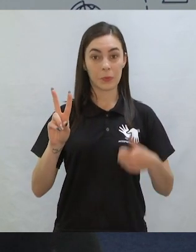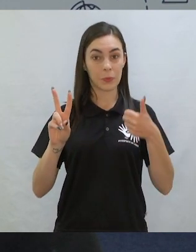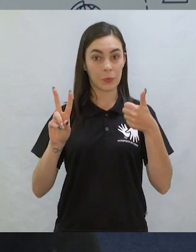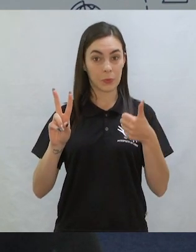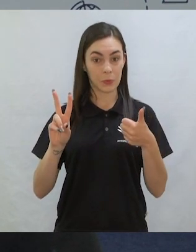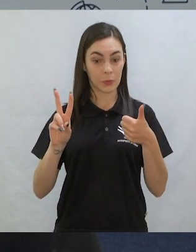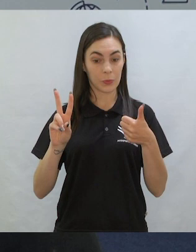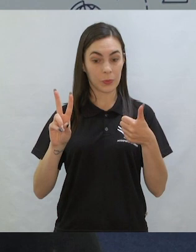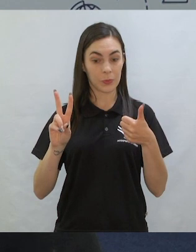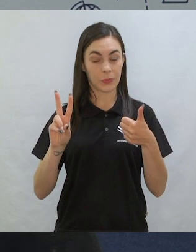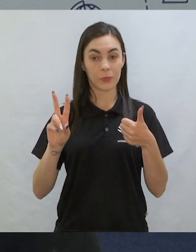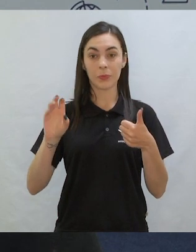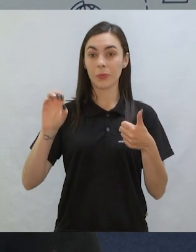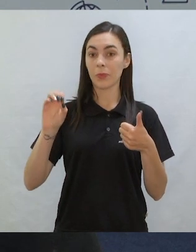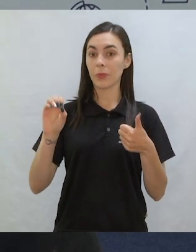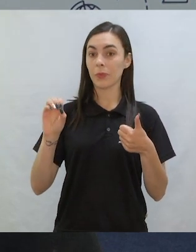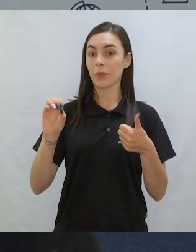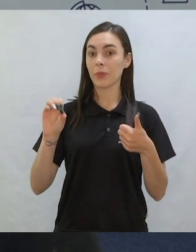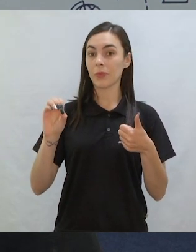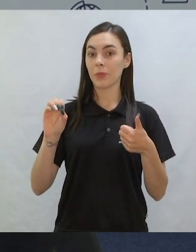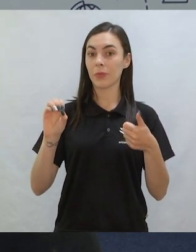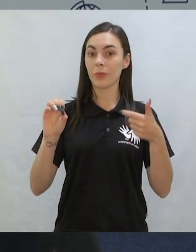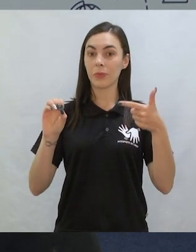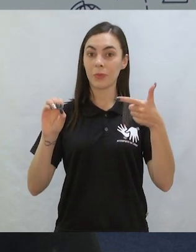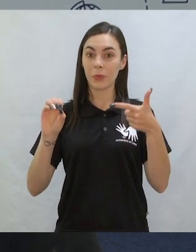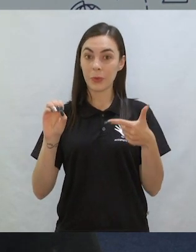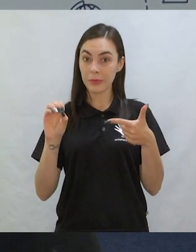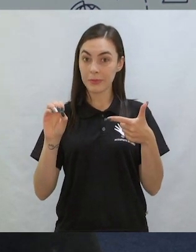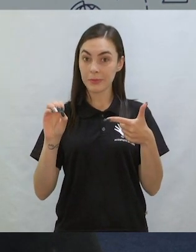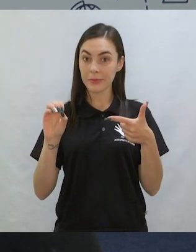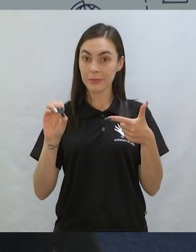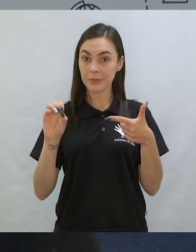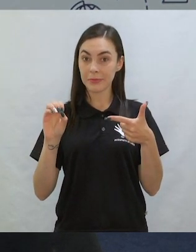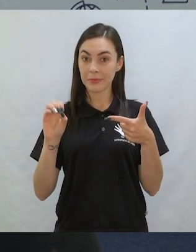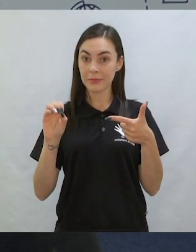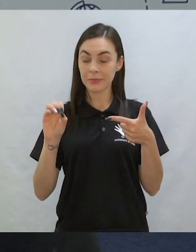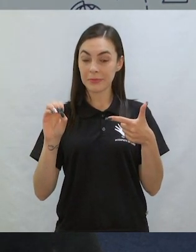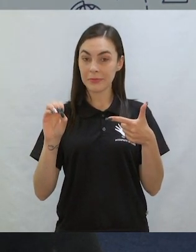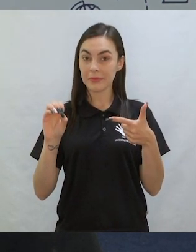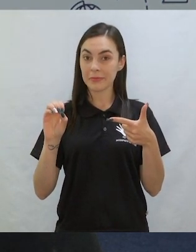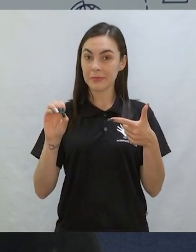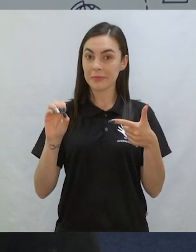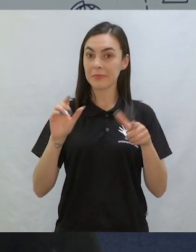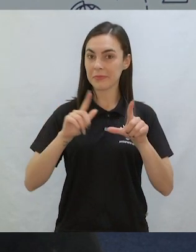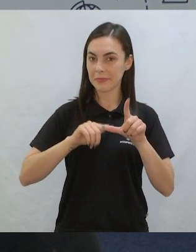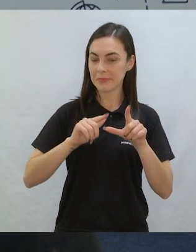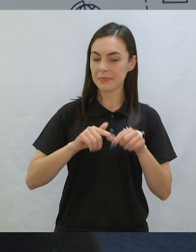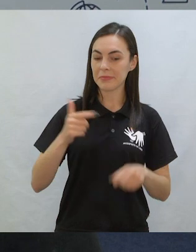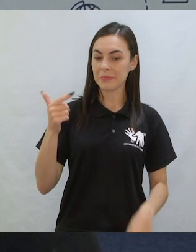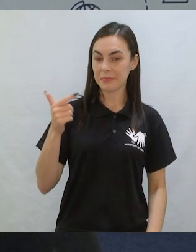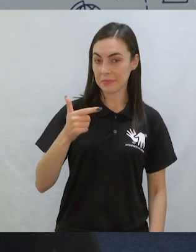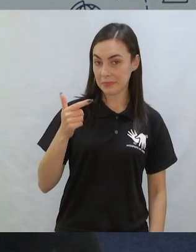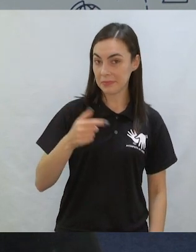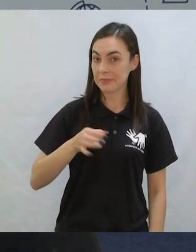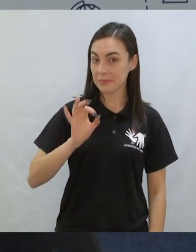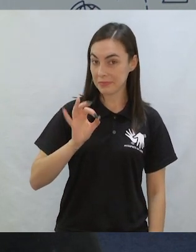1. Vamos ver lá. Número 2, a segunda letra,